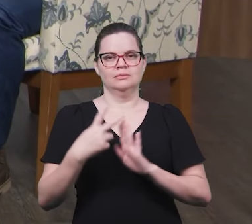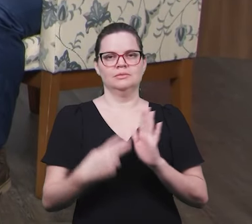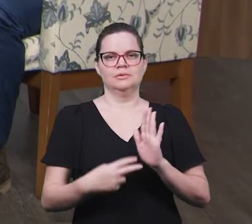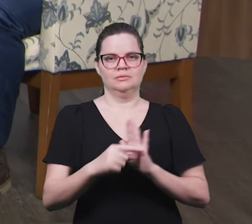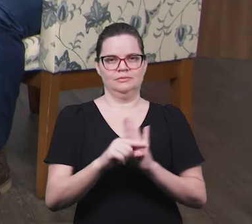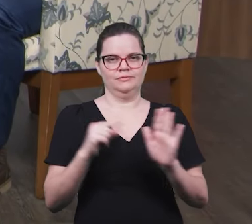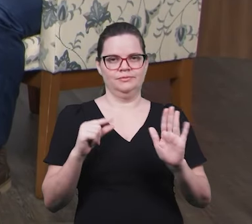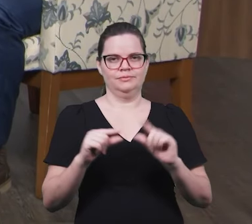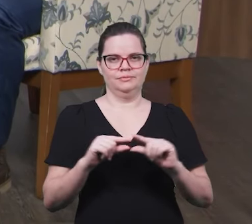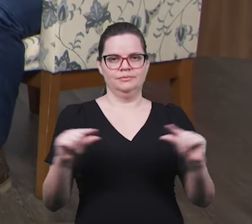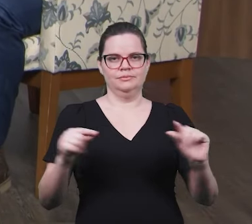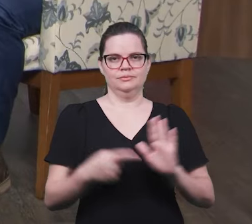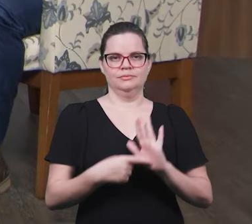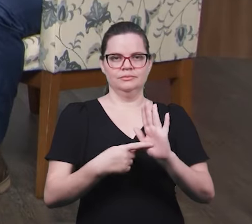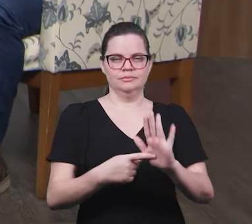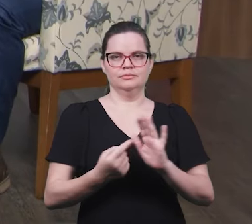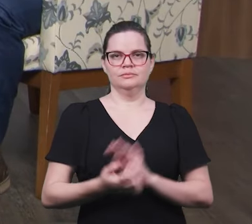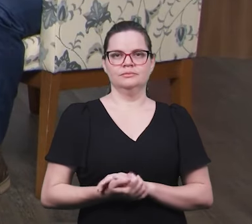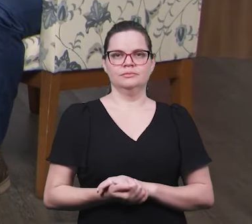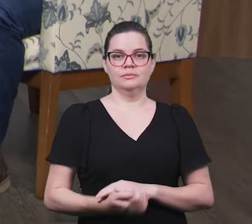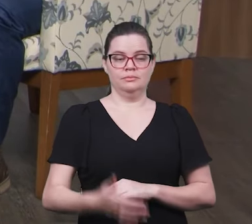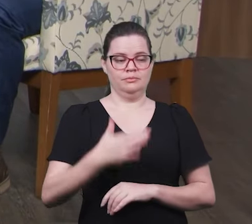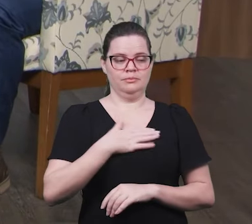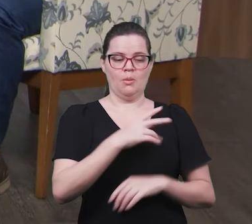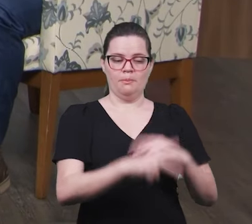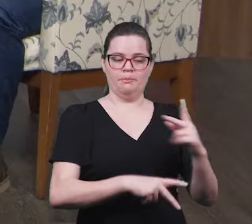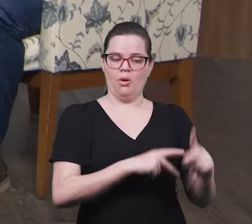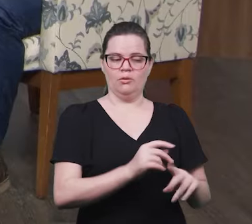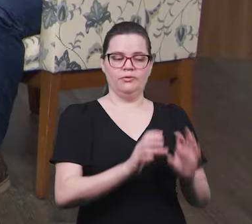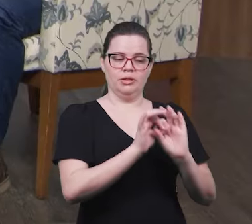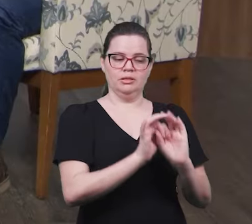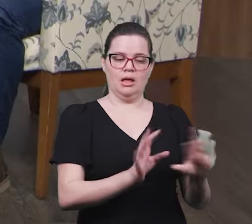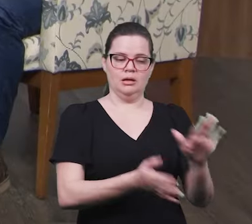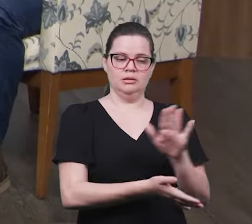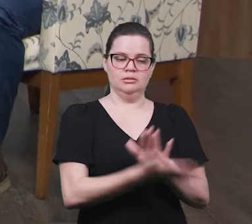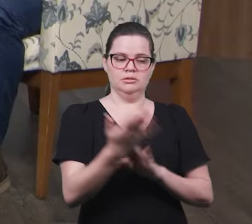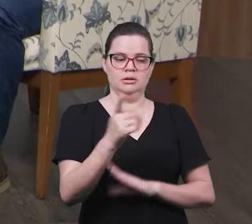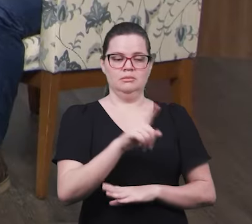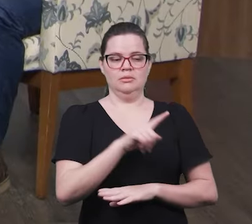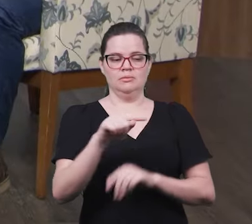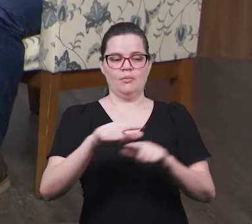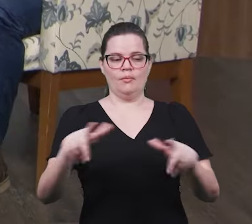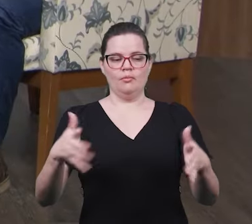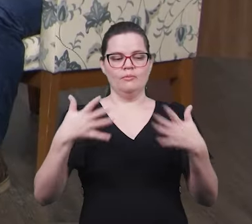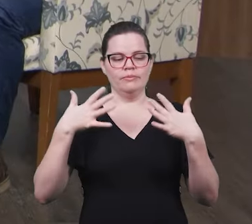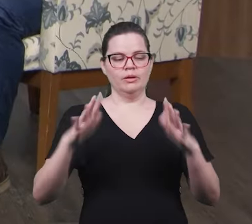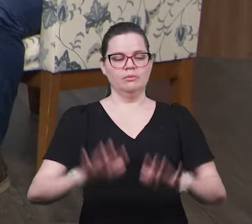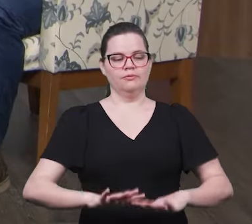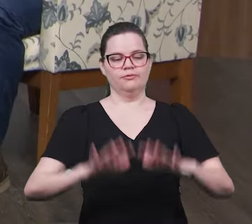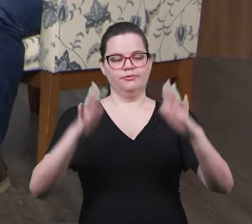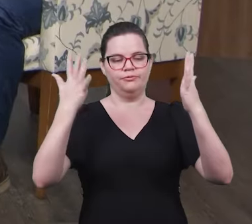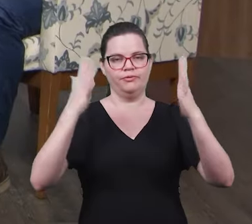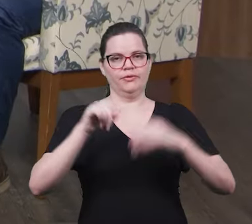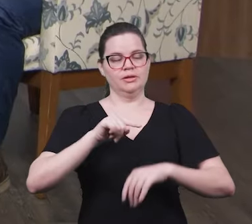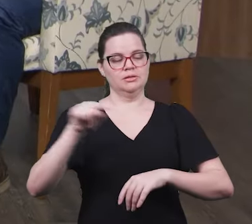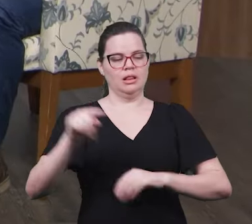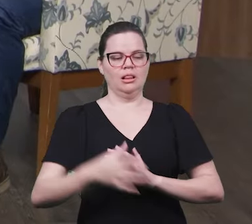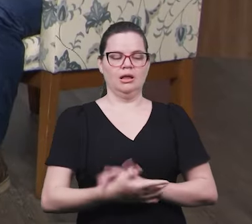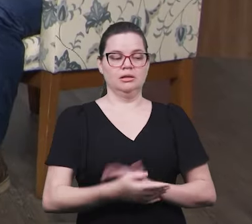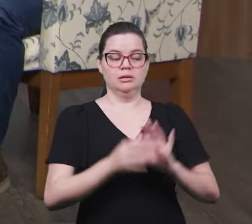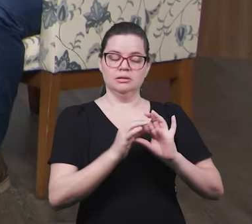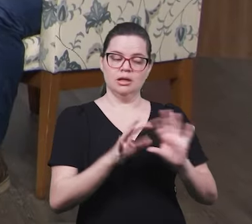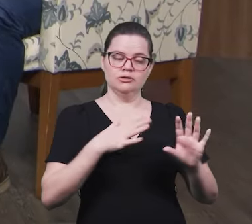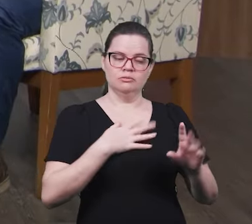expressão deixa ir o meu povo para que me celebre uma festa no